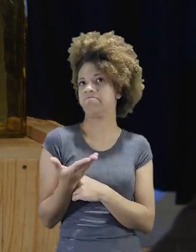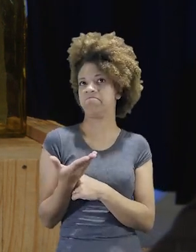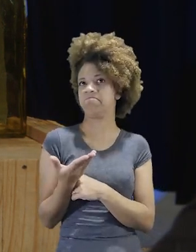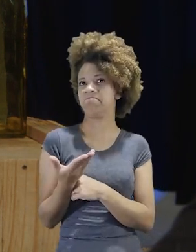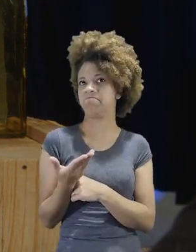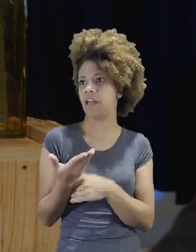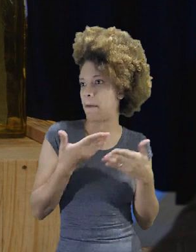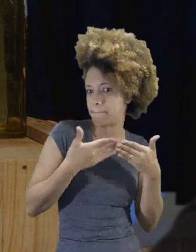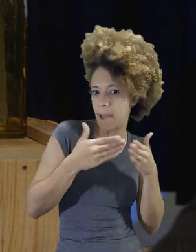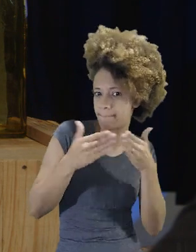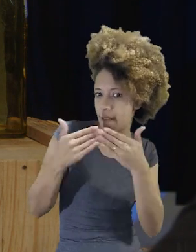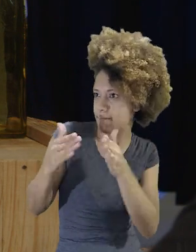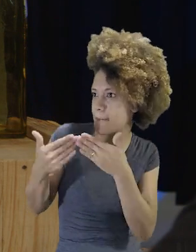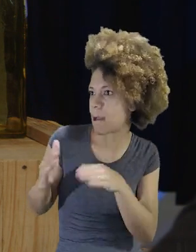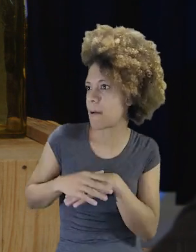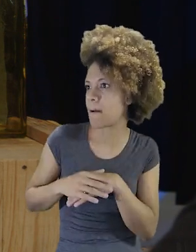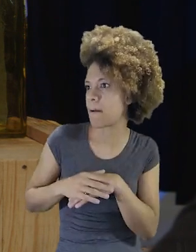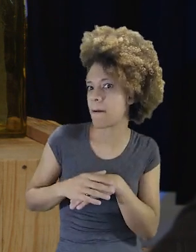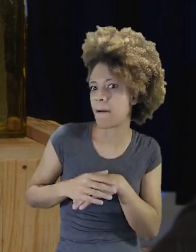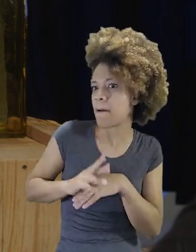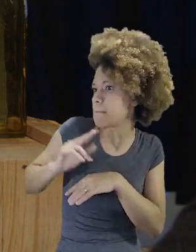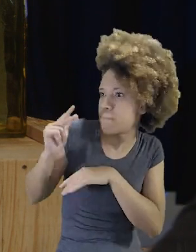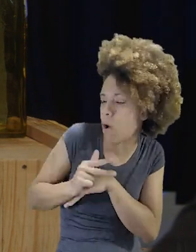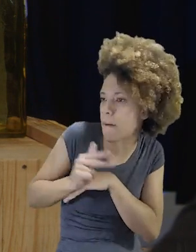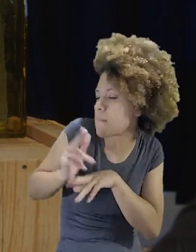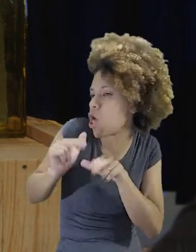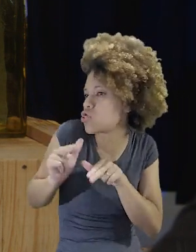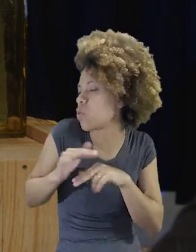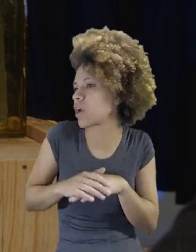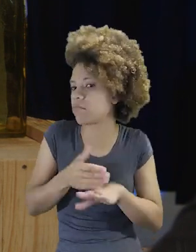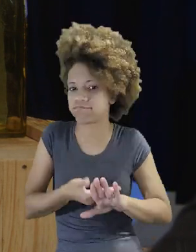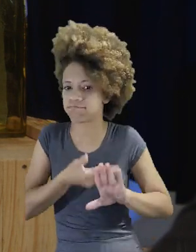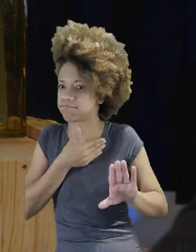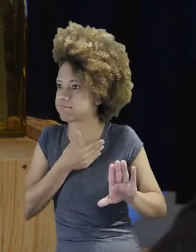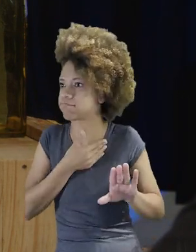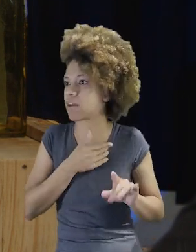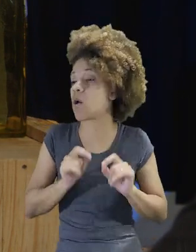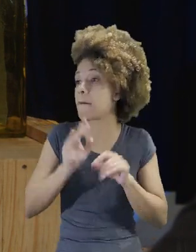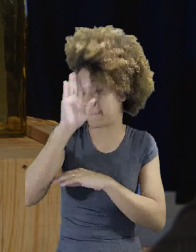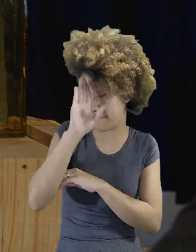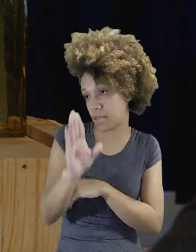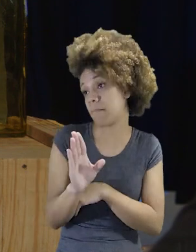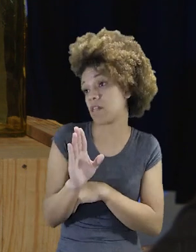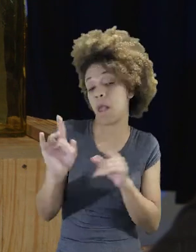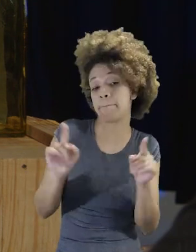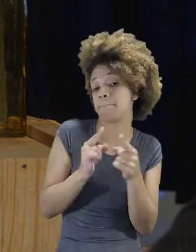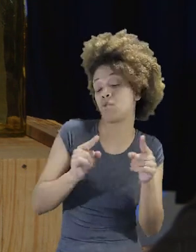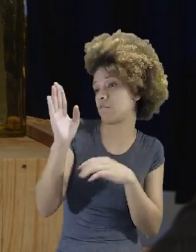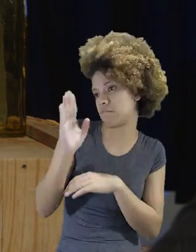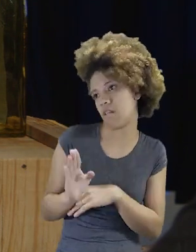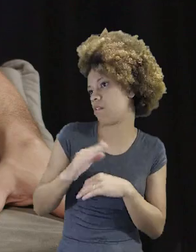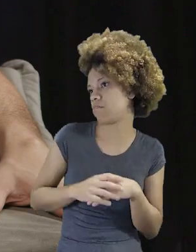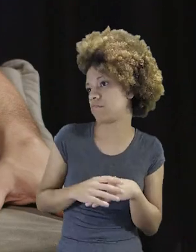nunca mais deixar de ser uma das principais músicas brasileiras então o rap Nunca mais teve um momento de